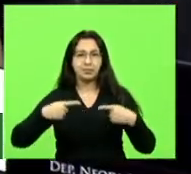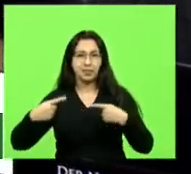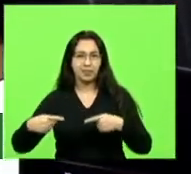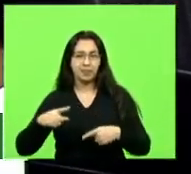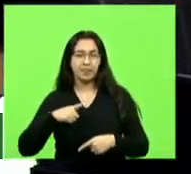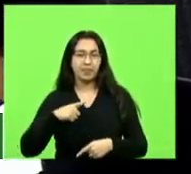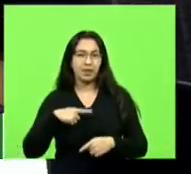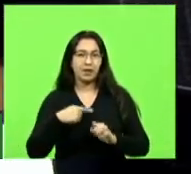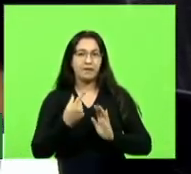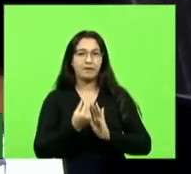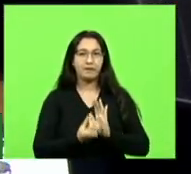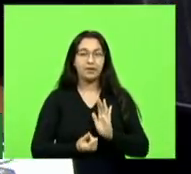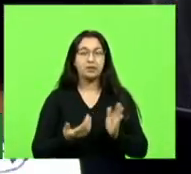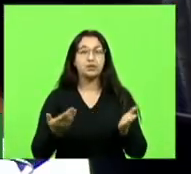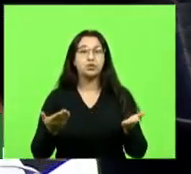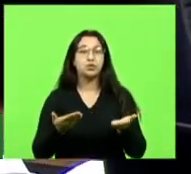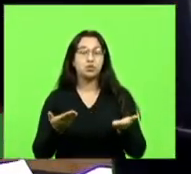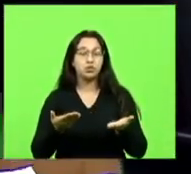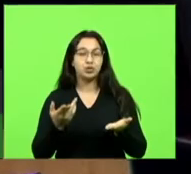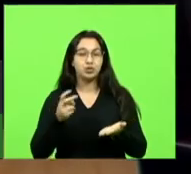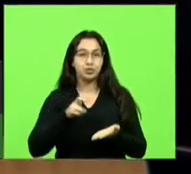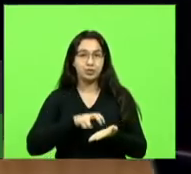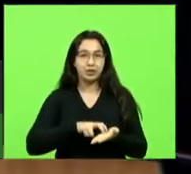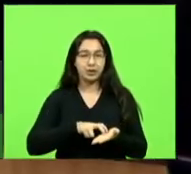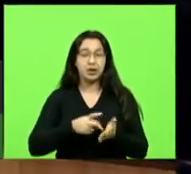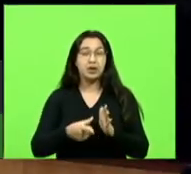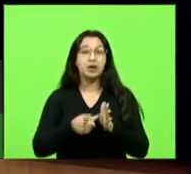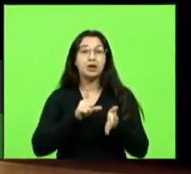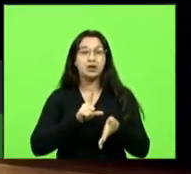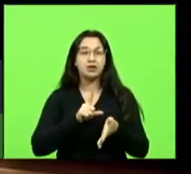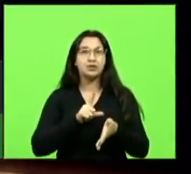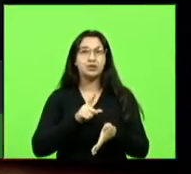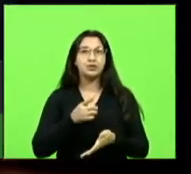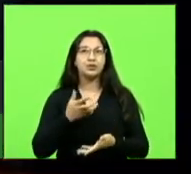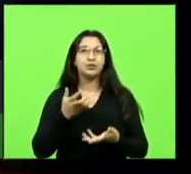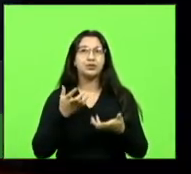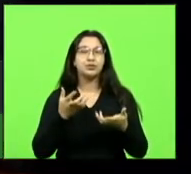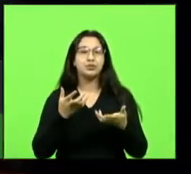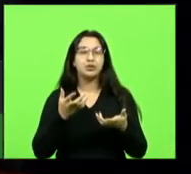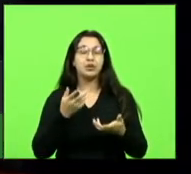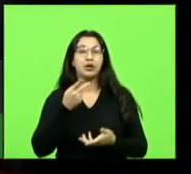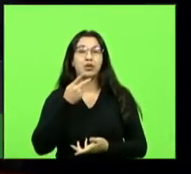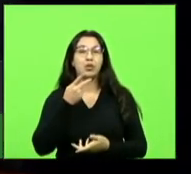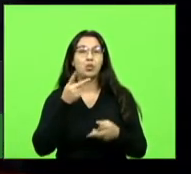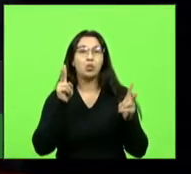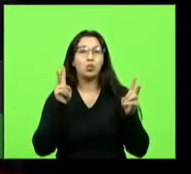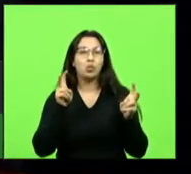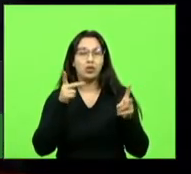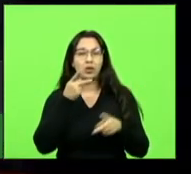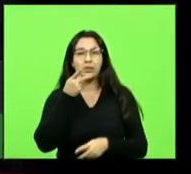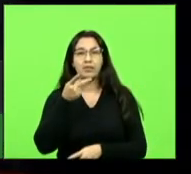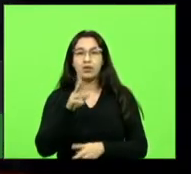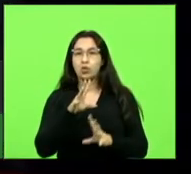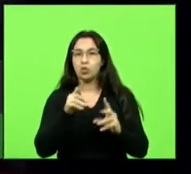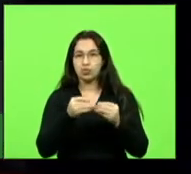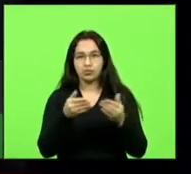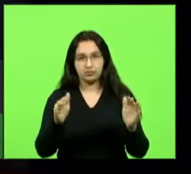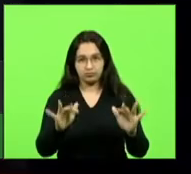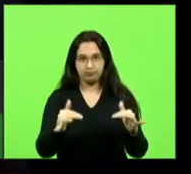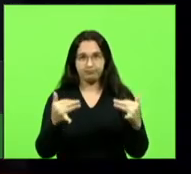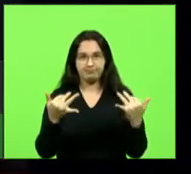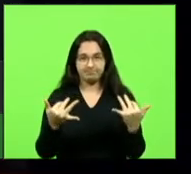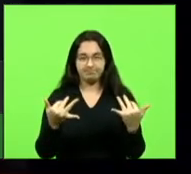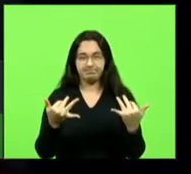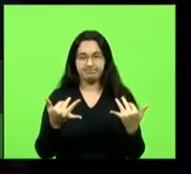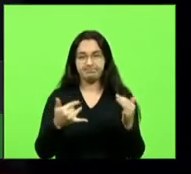Finanças hoje pela manhã, mas antes disso gostaria de destacar para todos que nos acompanham que nós